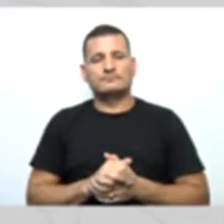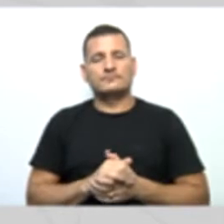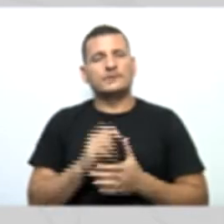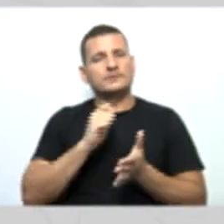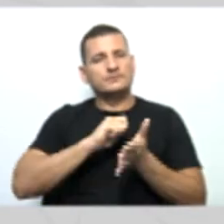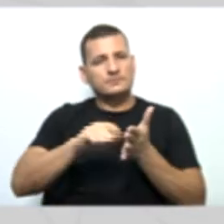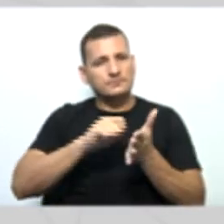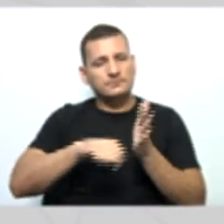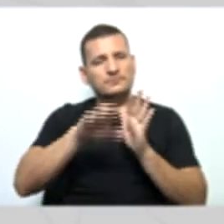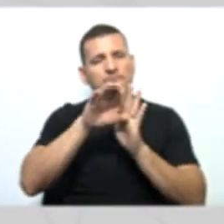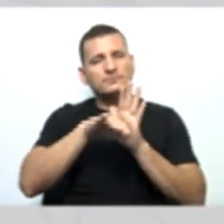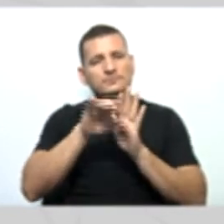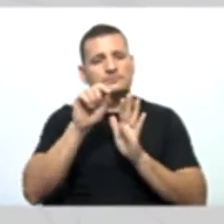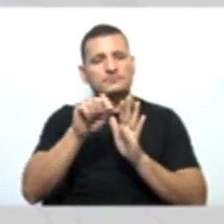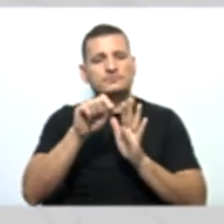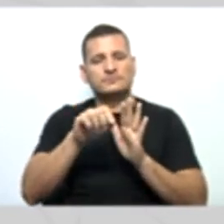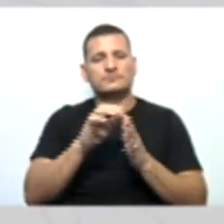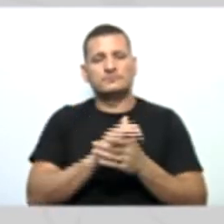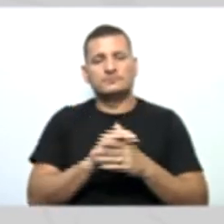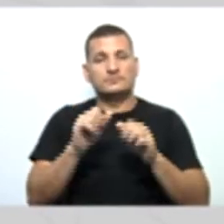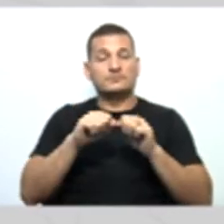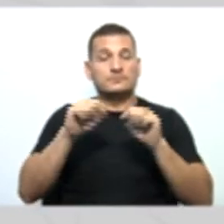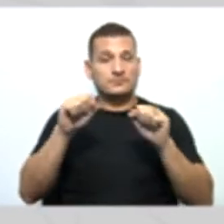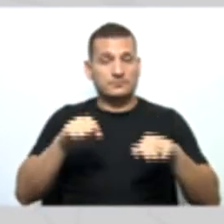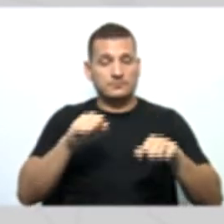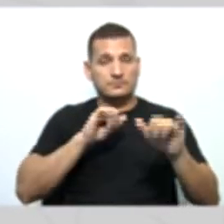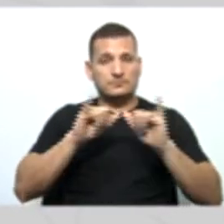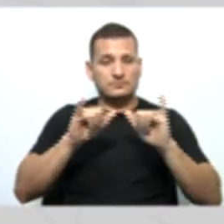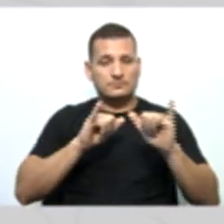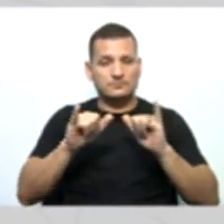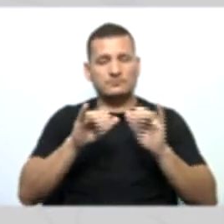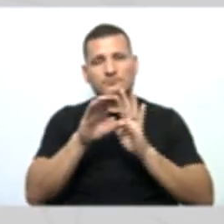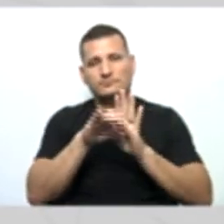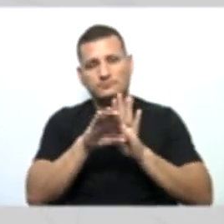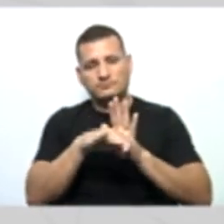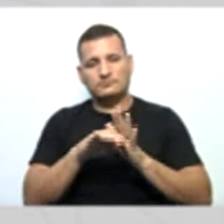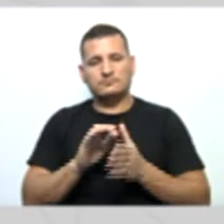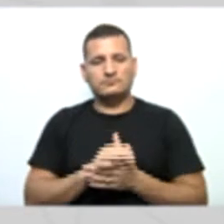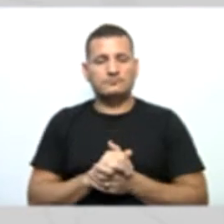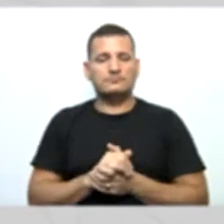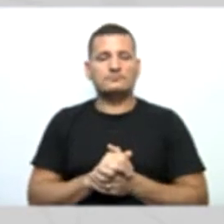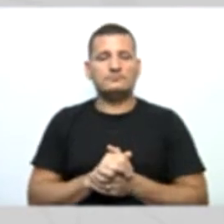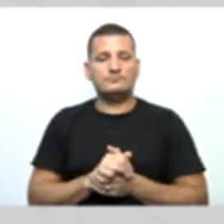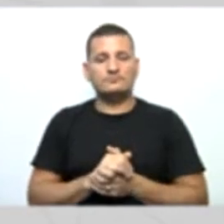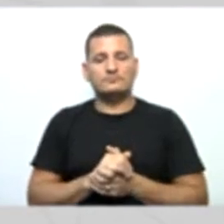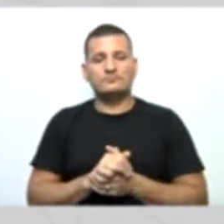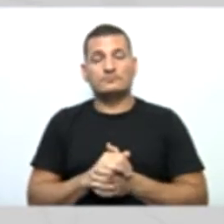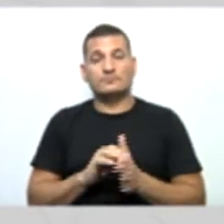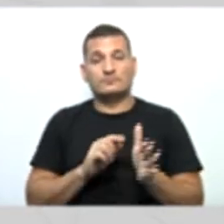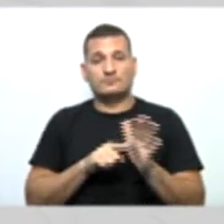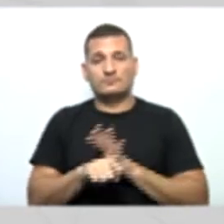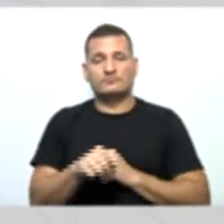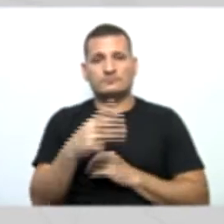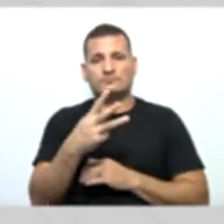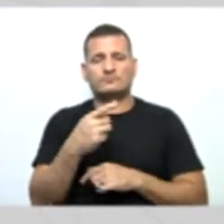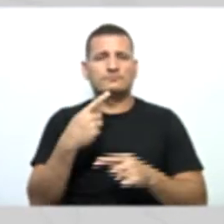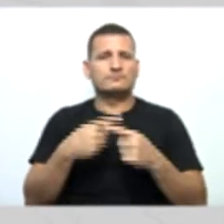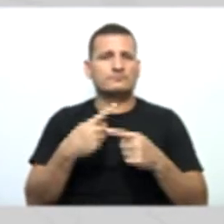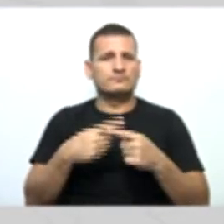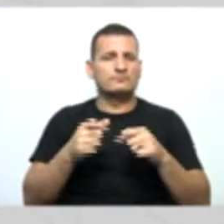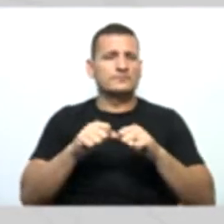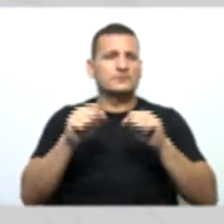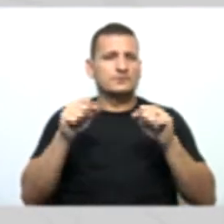de informação. Qual é o conceito de sistema de informação? Por que os sistemas de informação